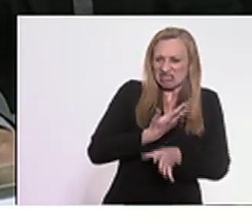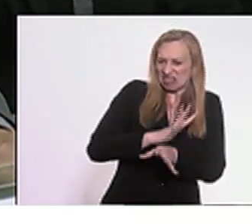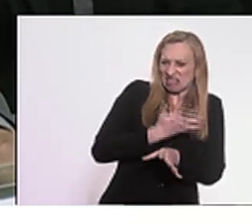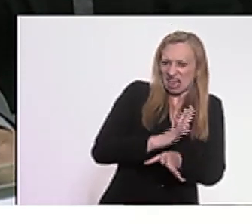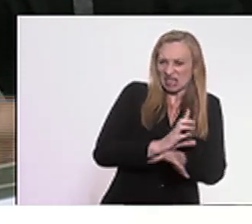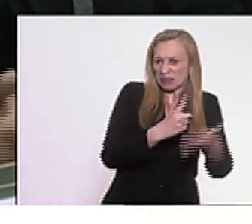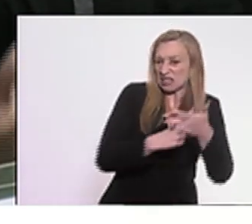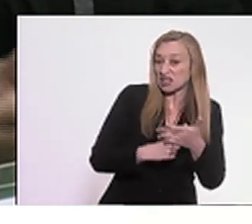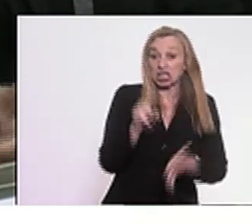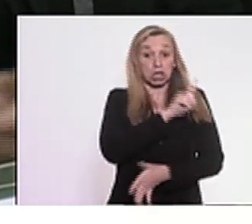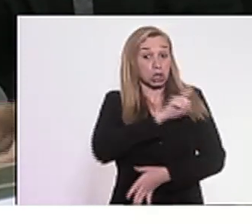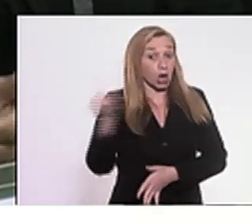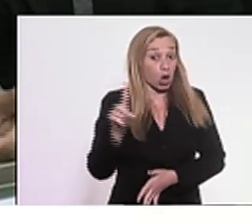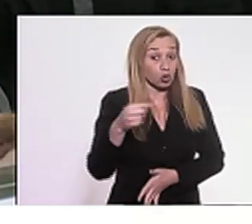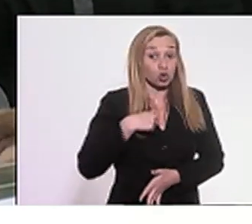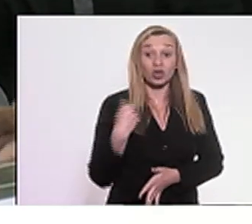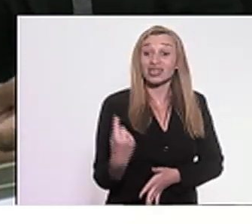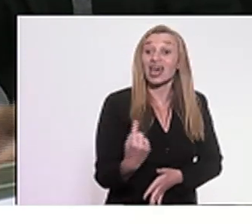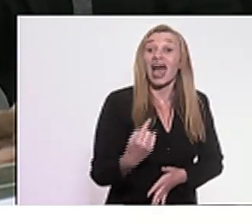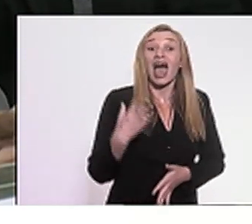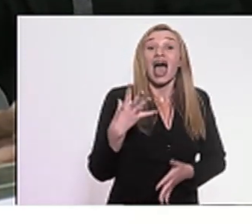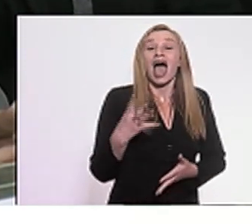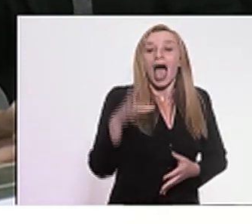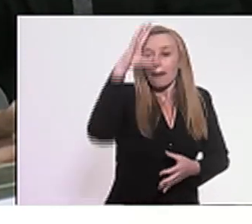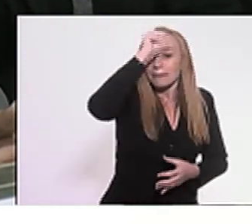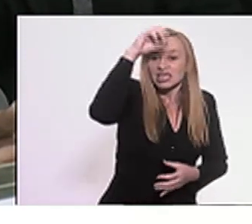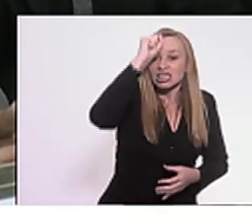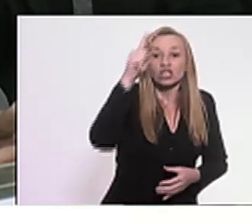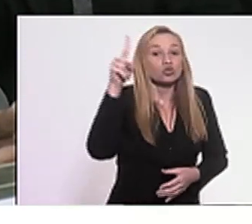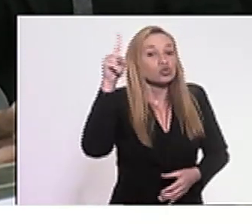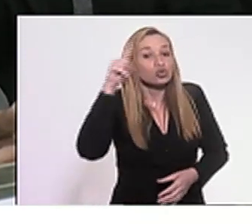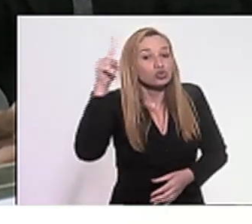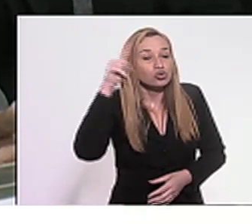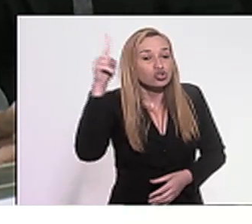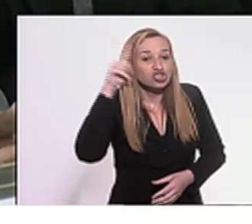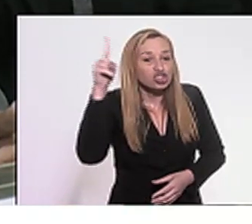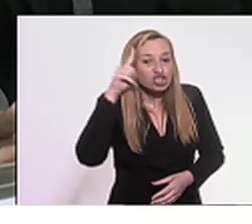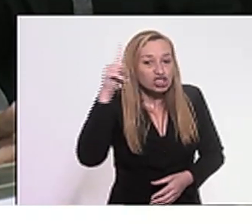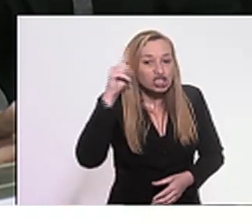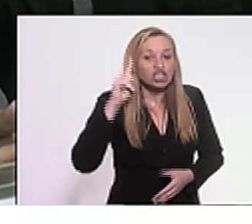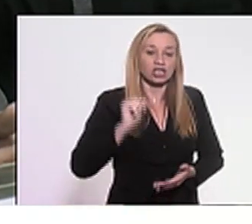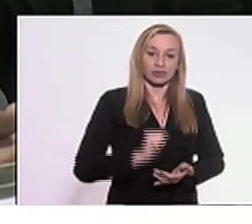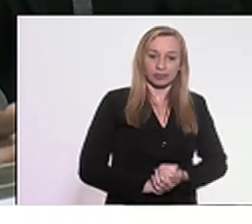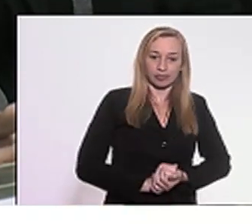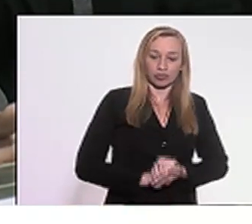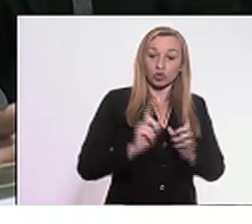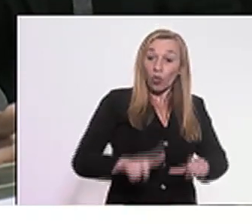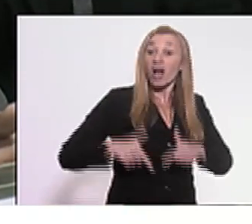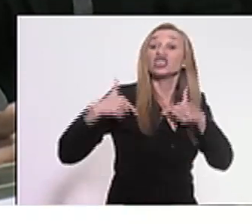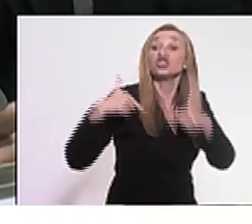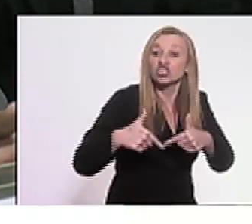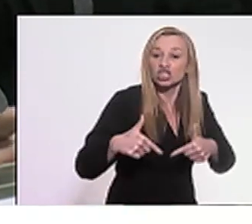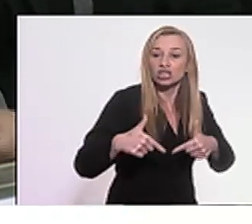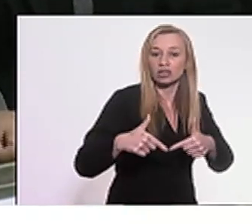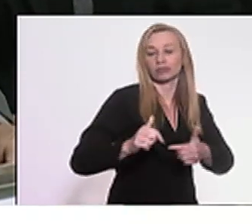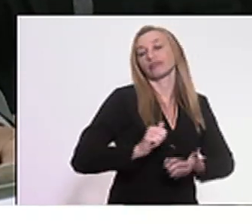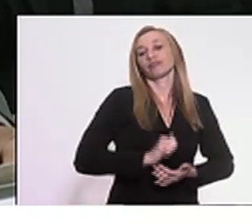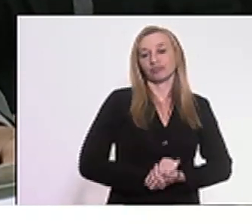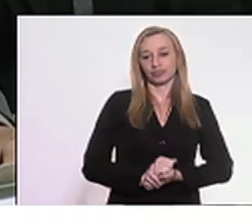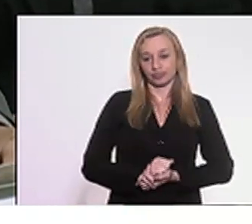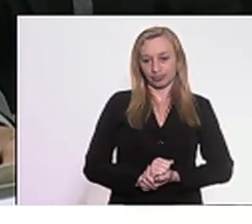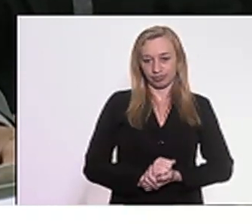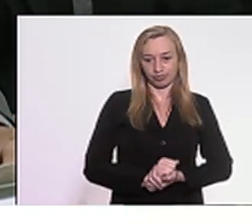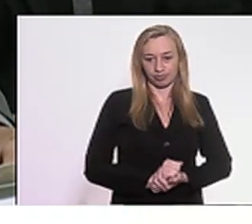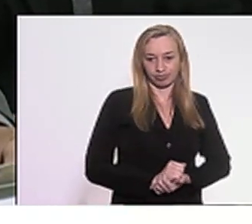defender. Nós não somos treinados a saber, passo a passo, qual a esfera que a gente tem que se